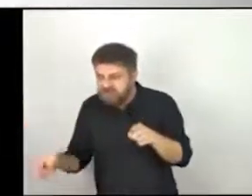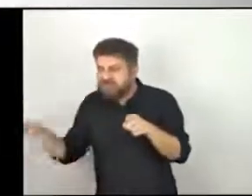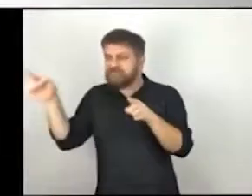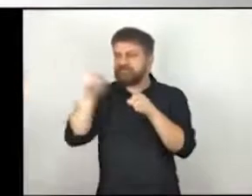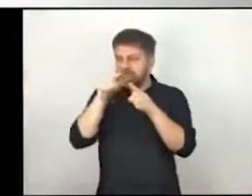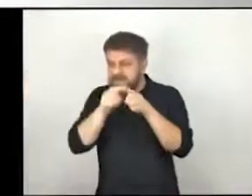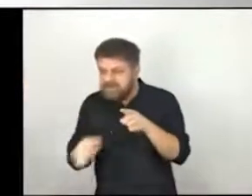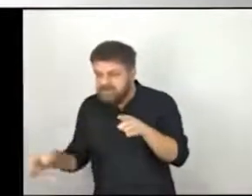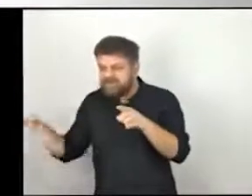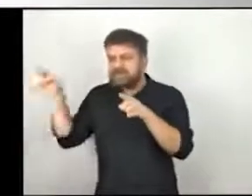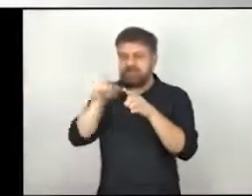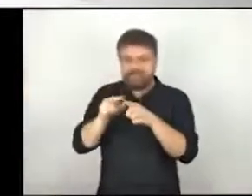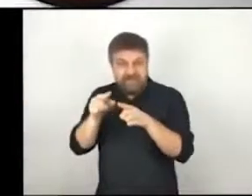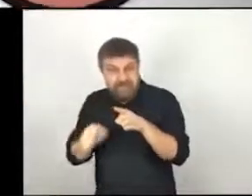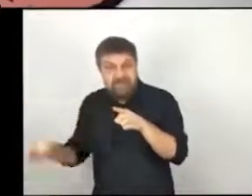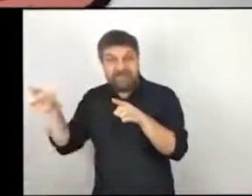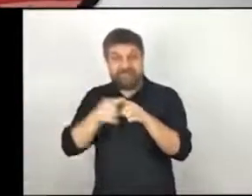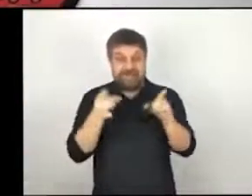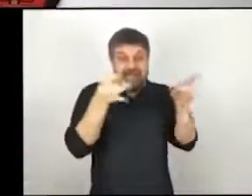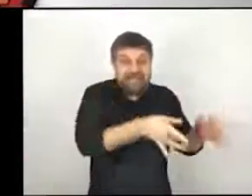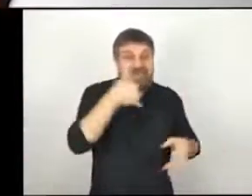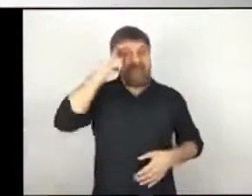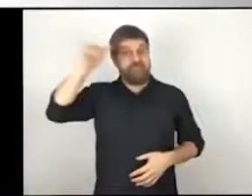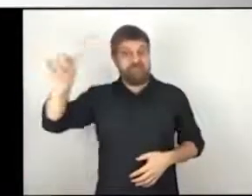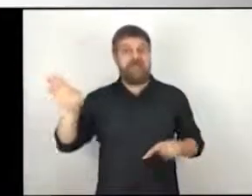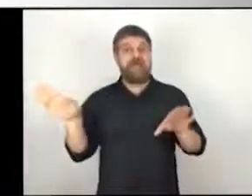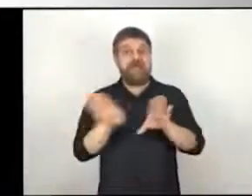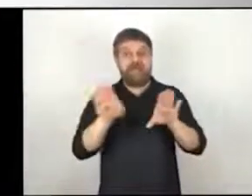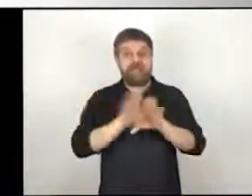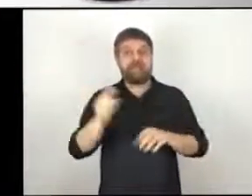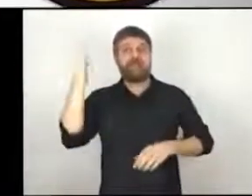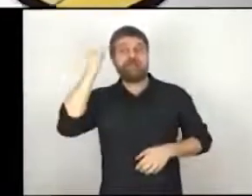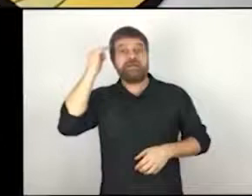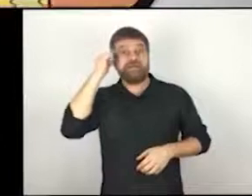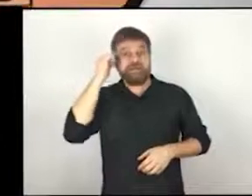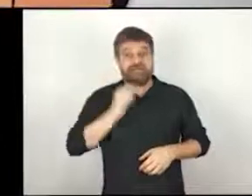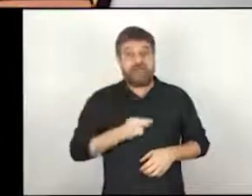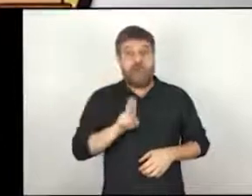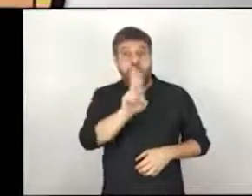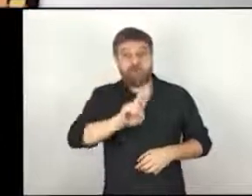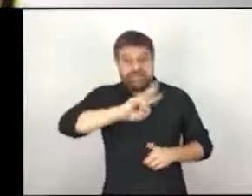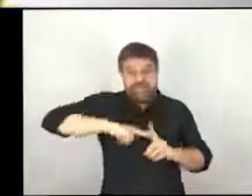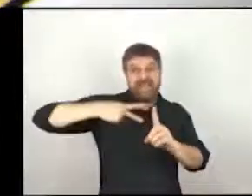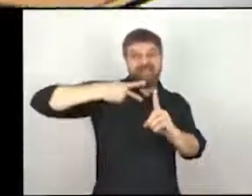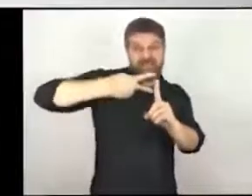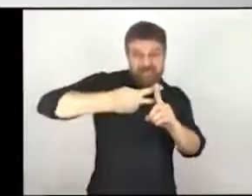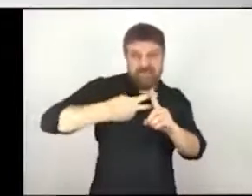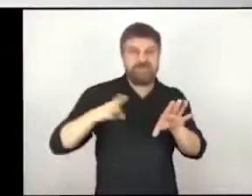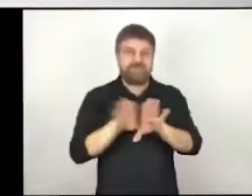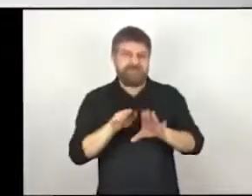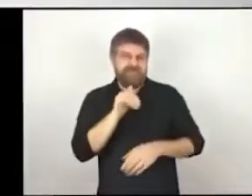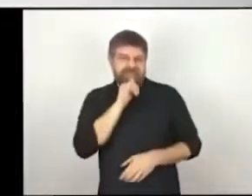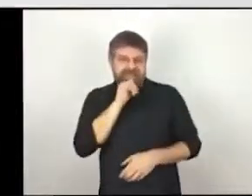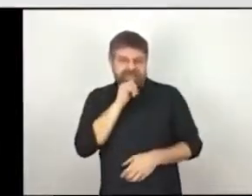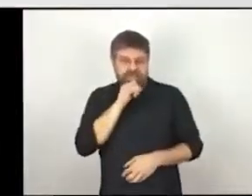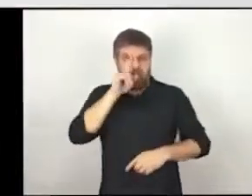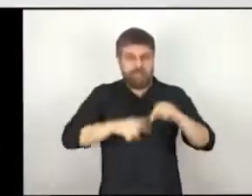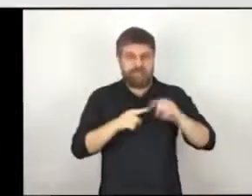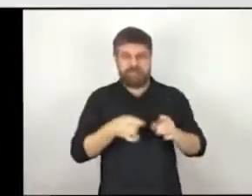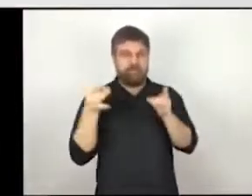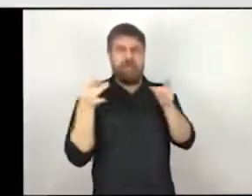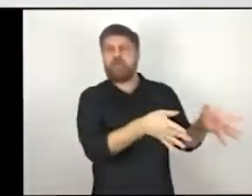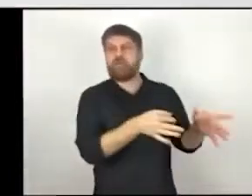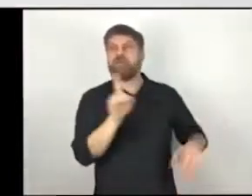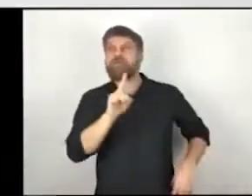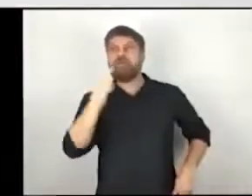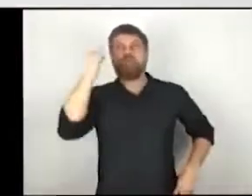nesse ciclo, evitando que a gente descarte. Uma outra palavra muito próxima da reciclagem é a reutilização. Por exemplo, eu posso transformar